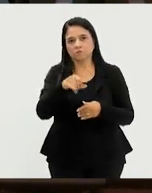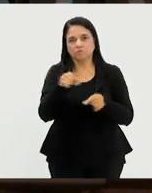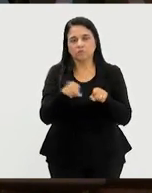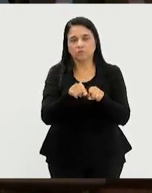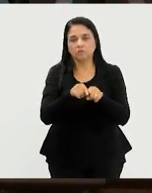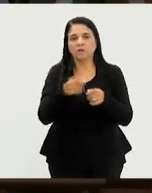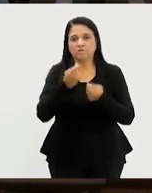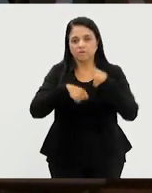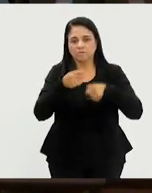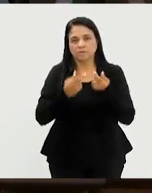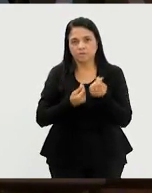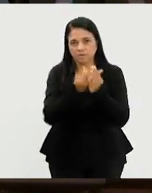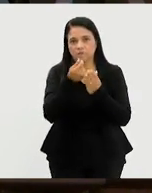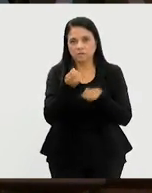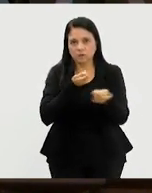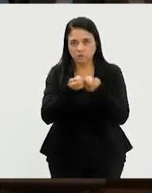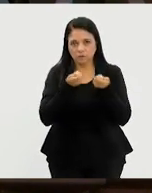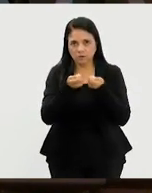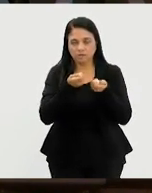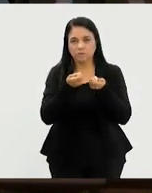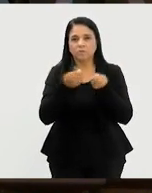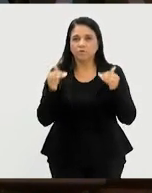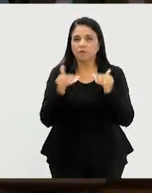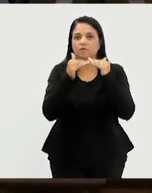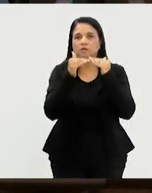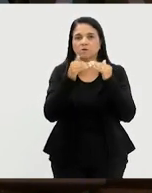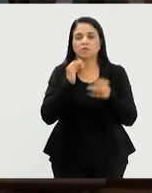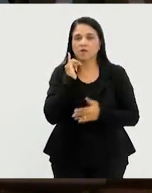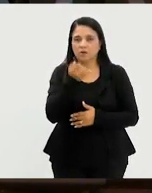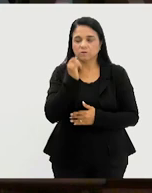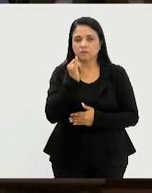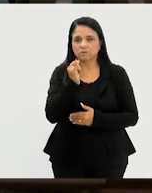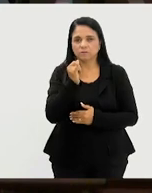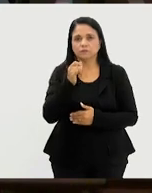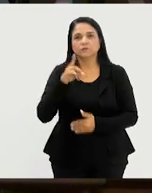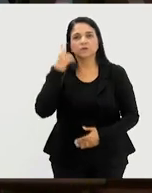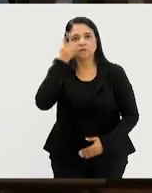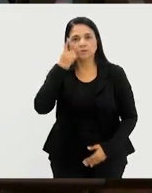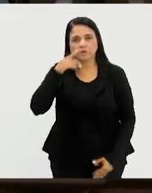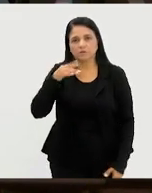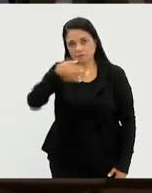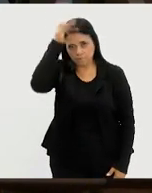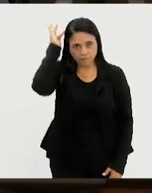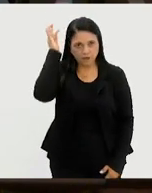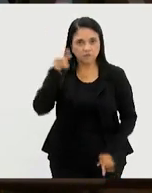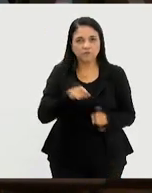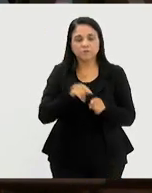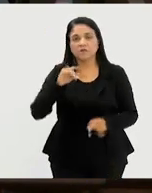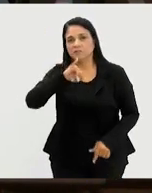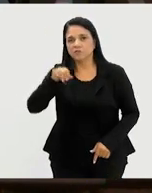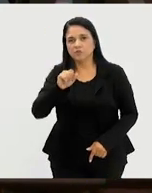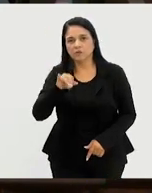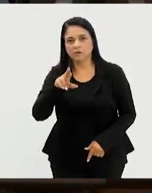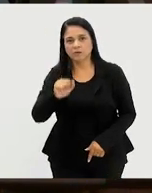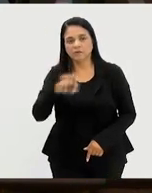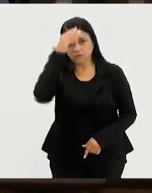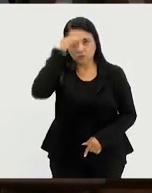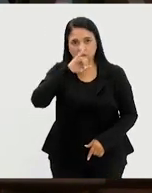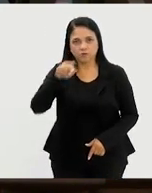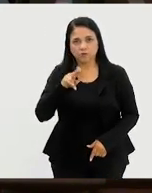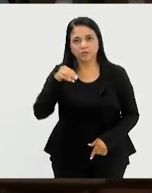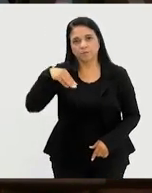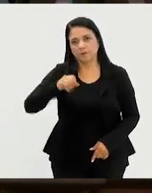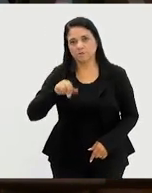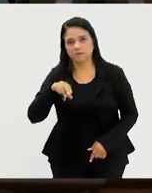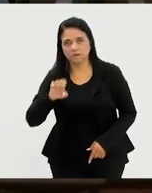falação financeira e controle favorável relatores Deputado Fred Pacheco Jaí bitencur tiju e Carlos Macedo em